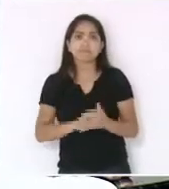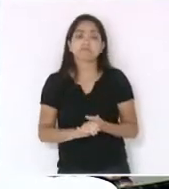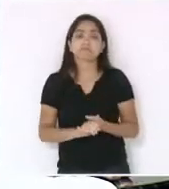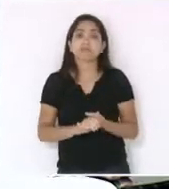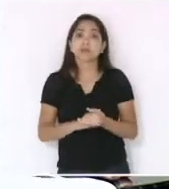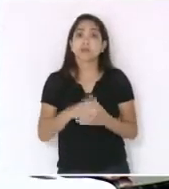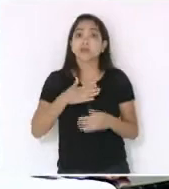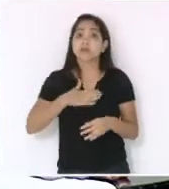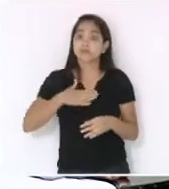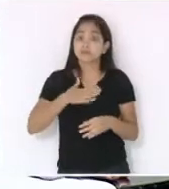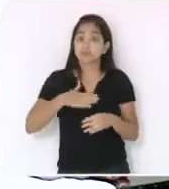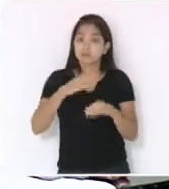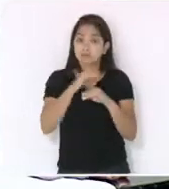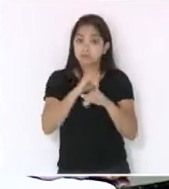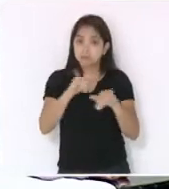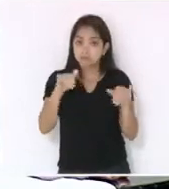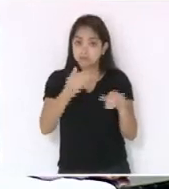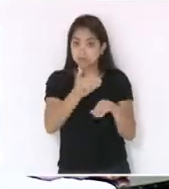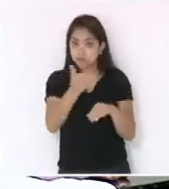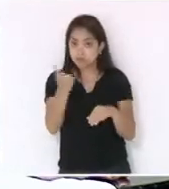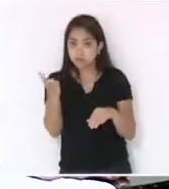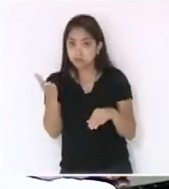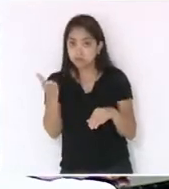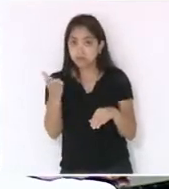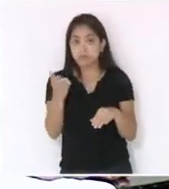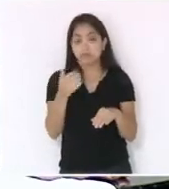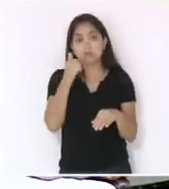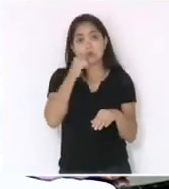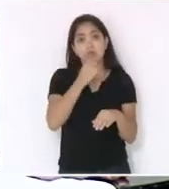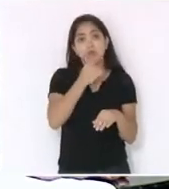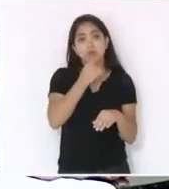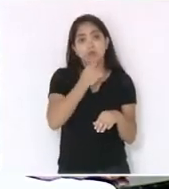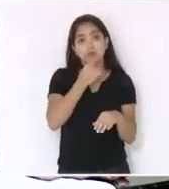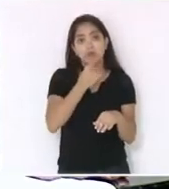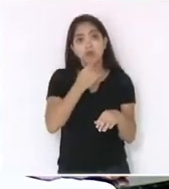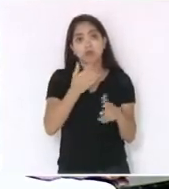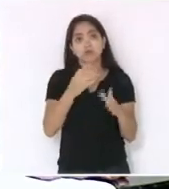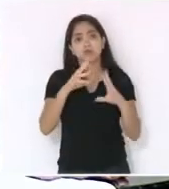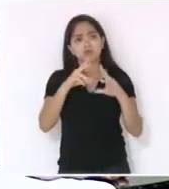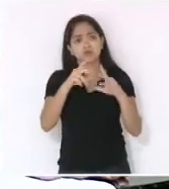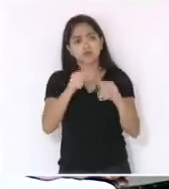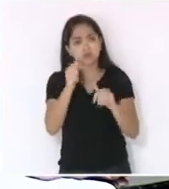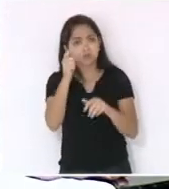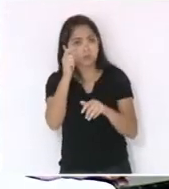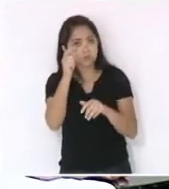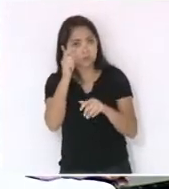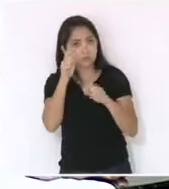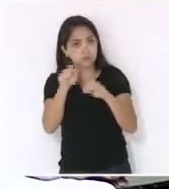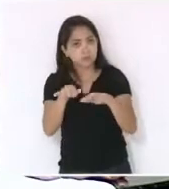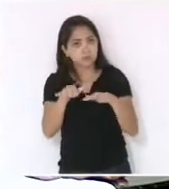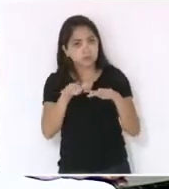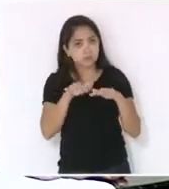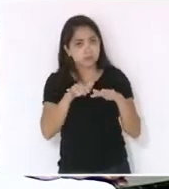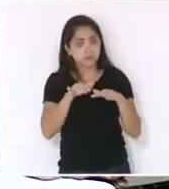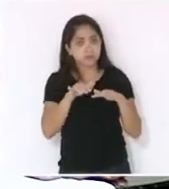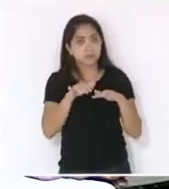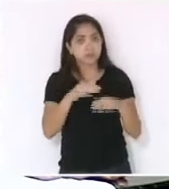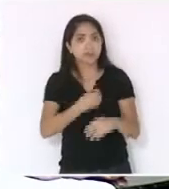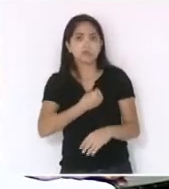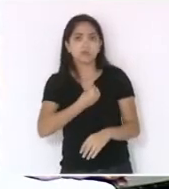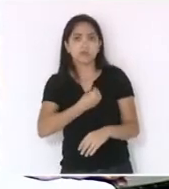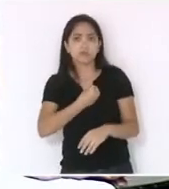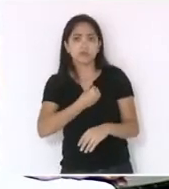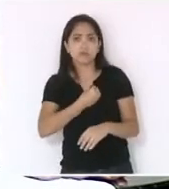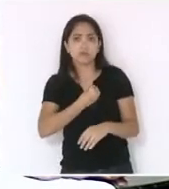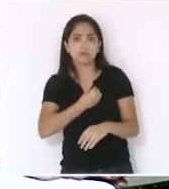Gostaria de dizer a todos, senhoras, senhores e todos que estão nos assistindo, que a nossa vida não se